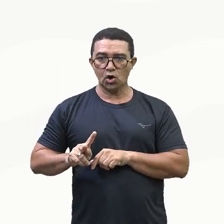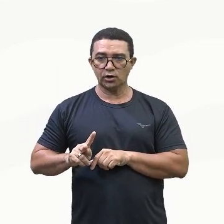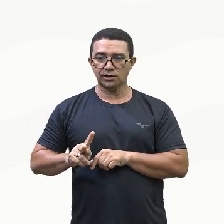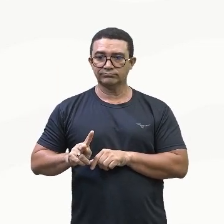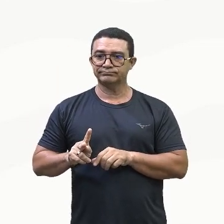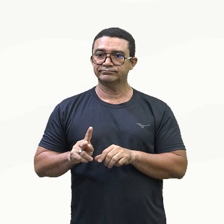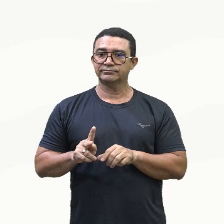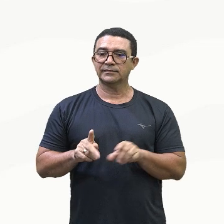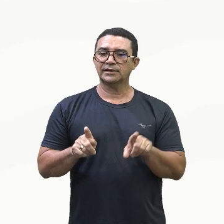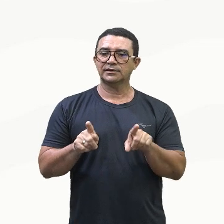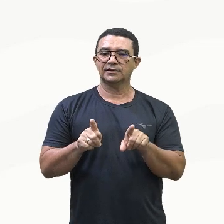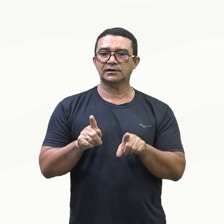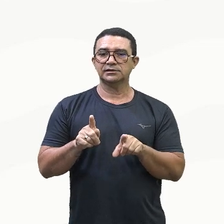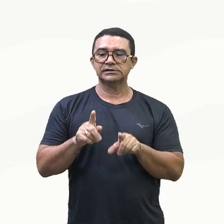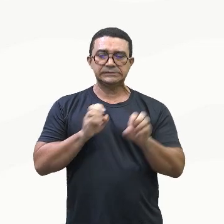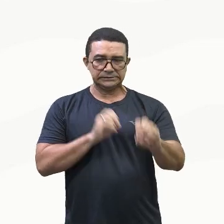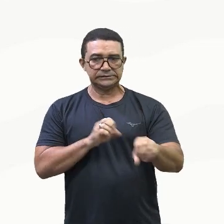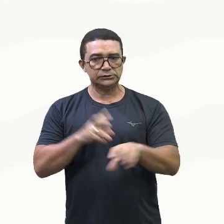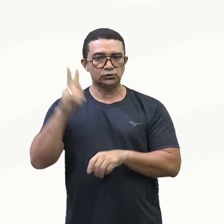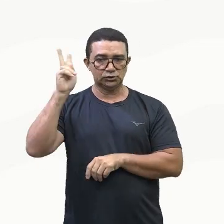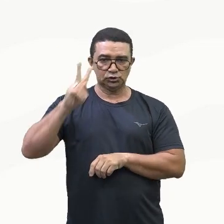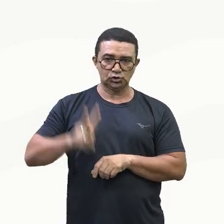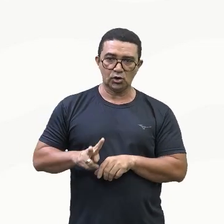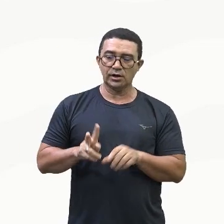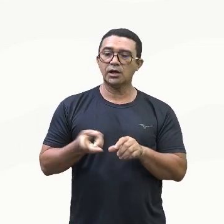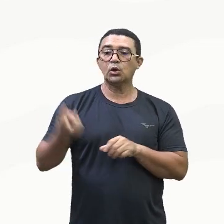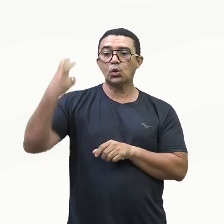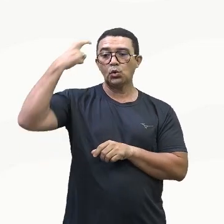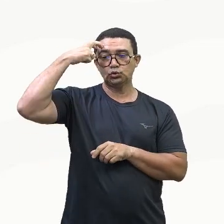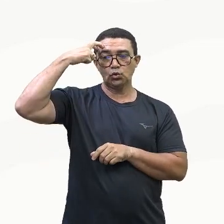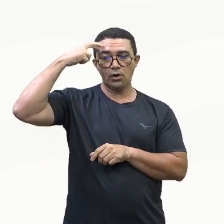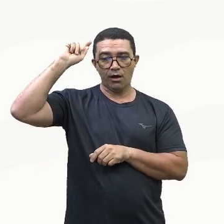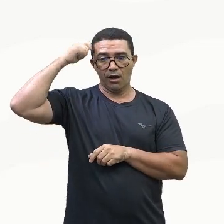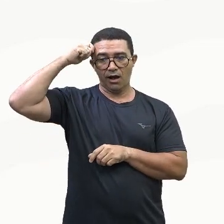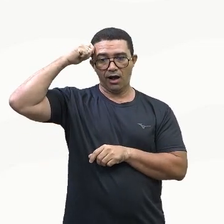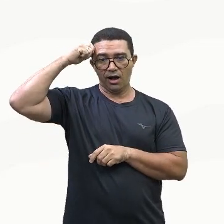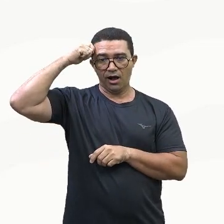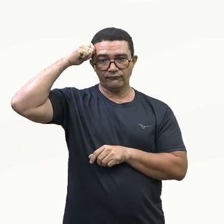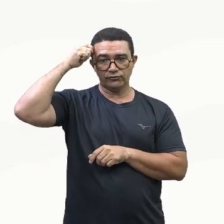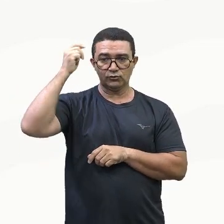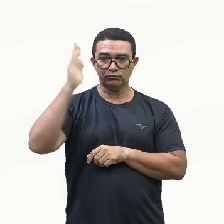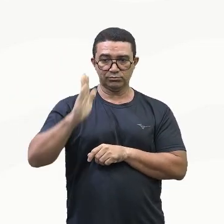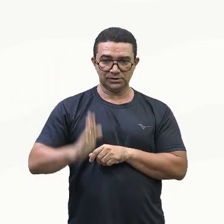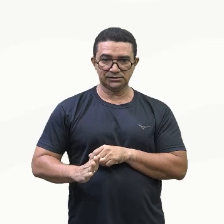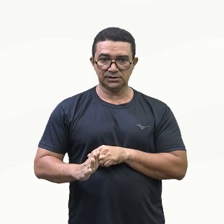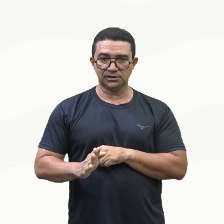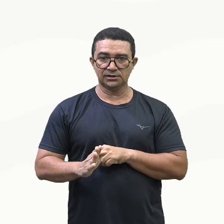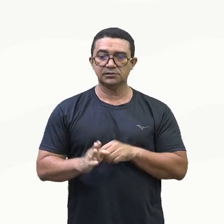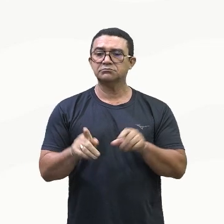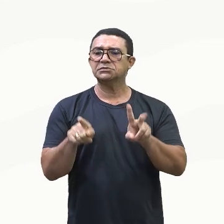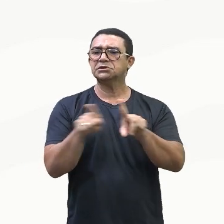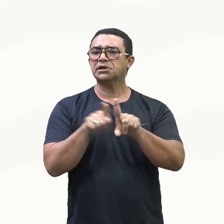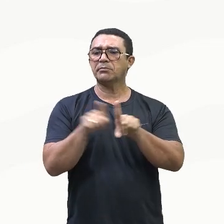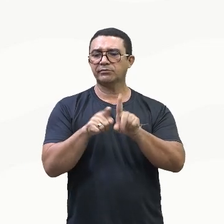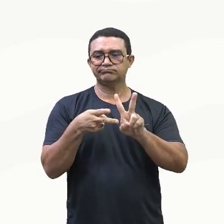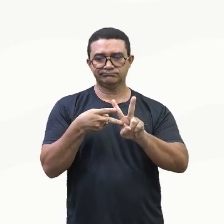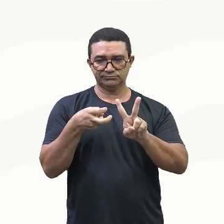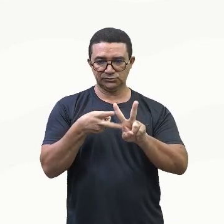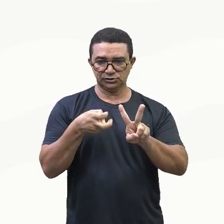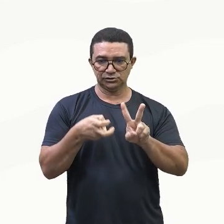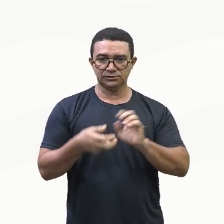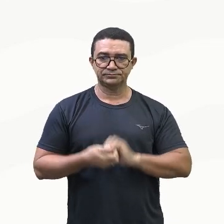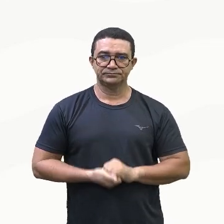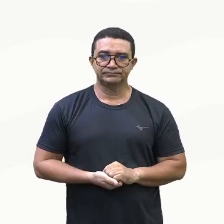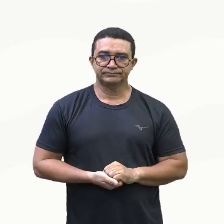de ensino de História e Cultura afro-brasileira e indígena. Observe que